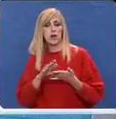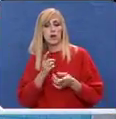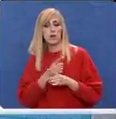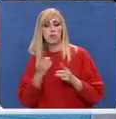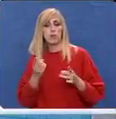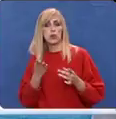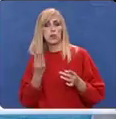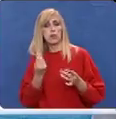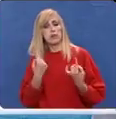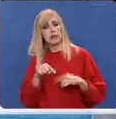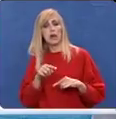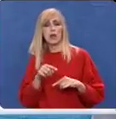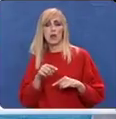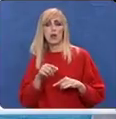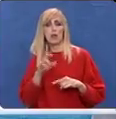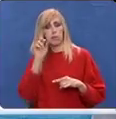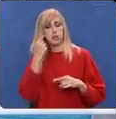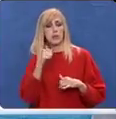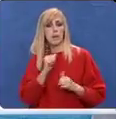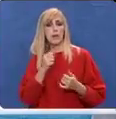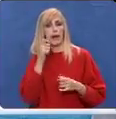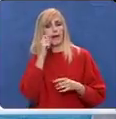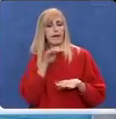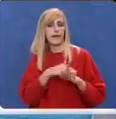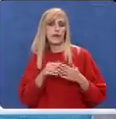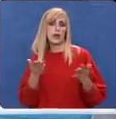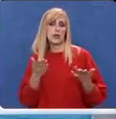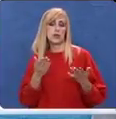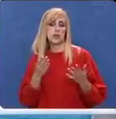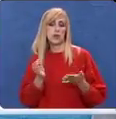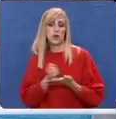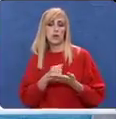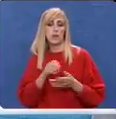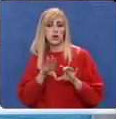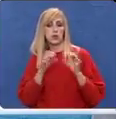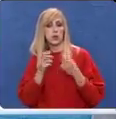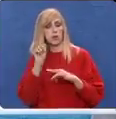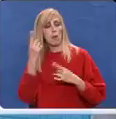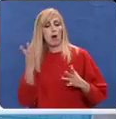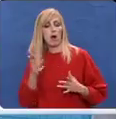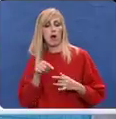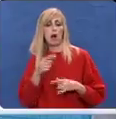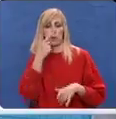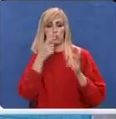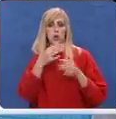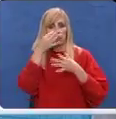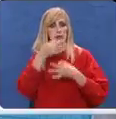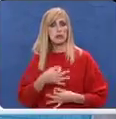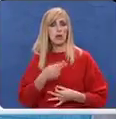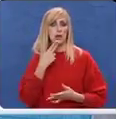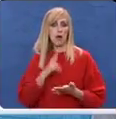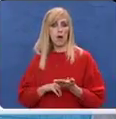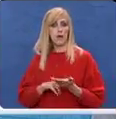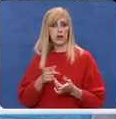minha vida não terem reprovado e até também bank que existe atualmente no bairro social e acaba exatamente mas a gente muito séria muito honesta com